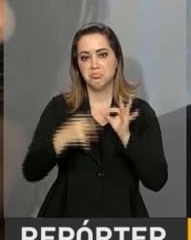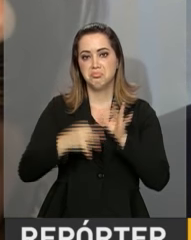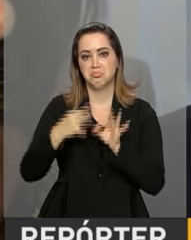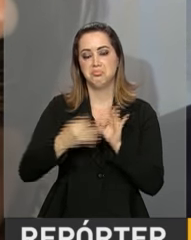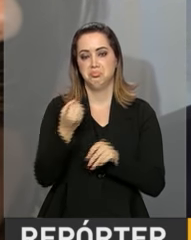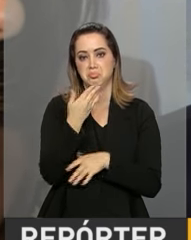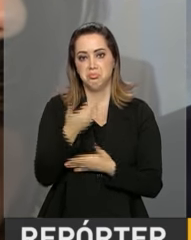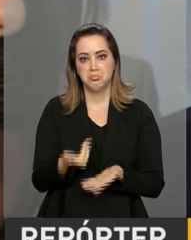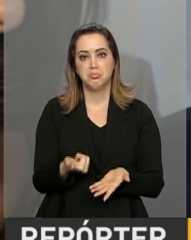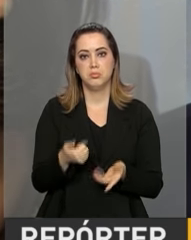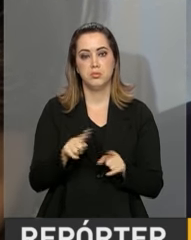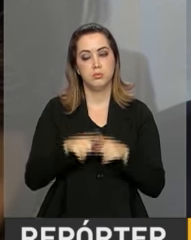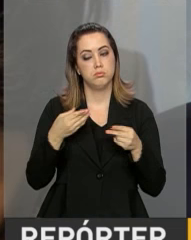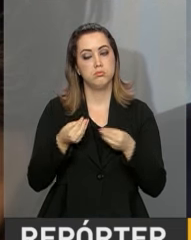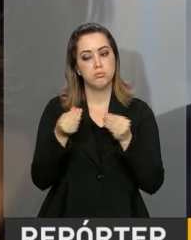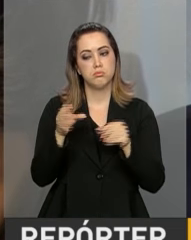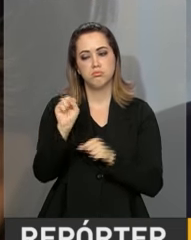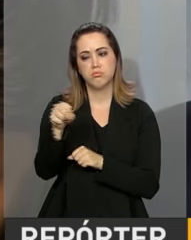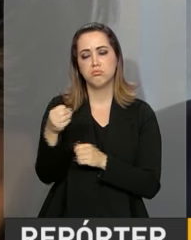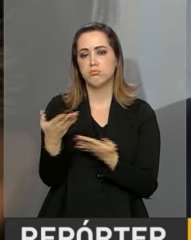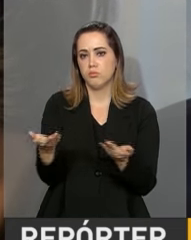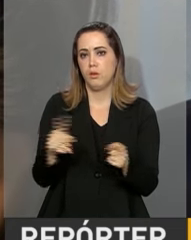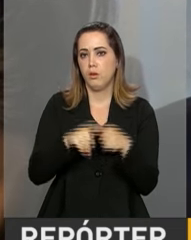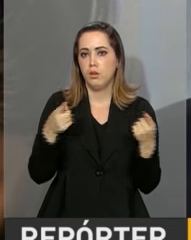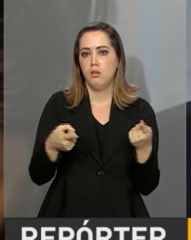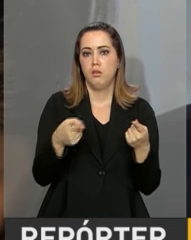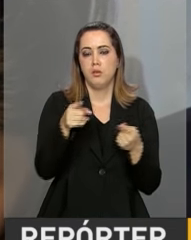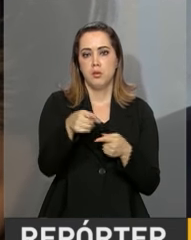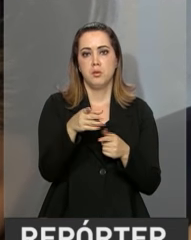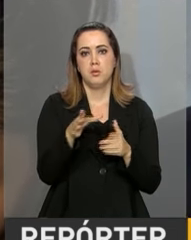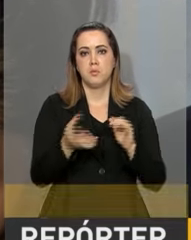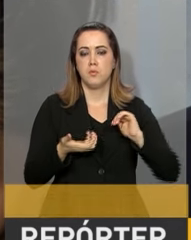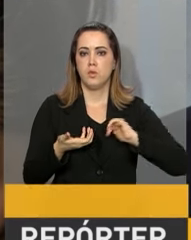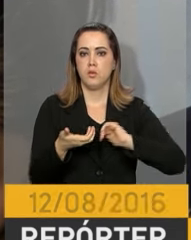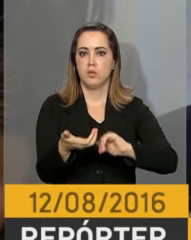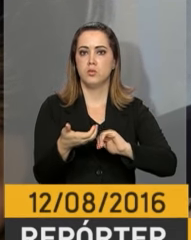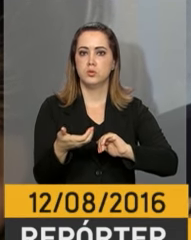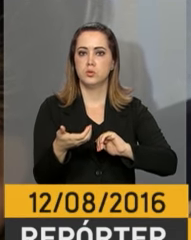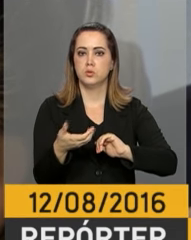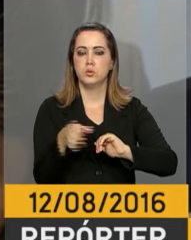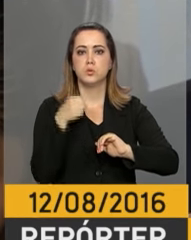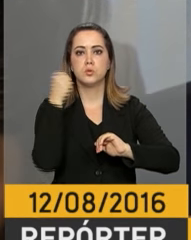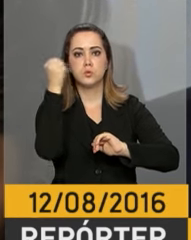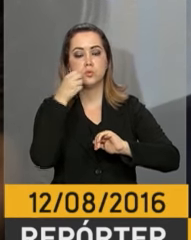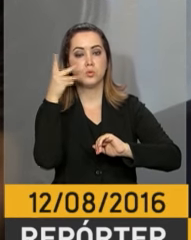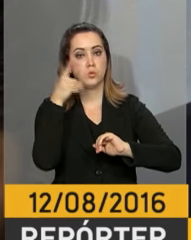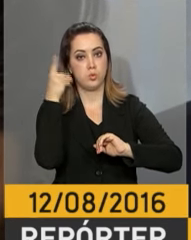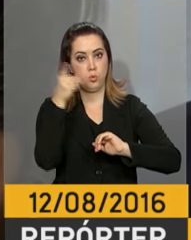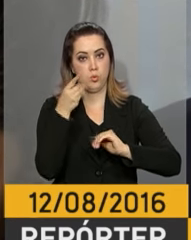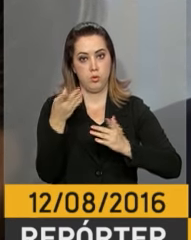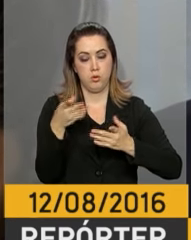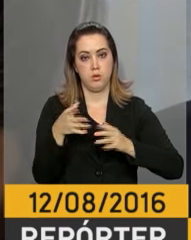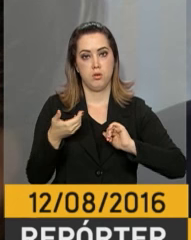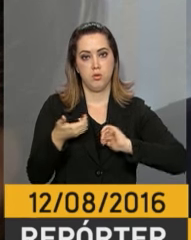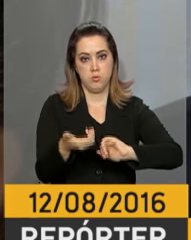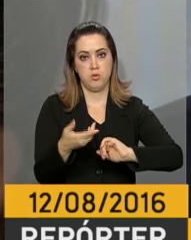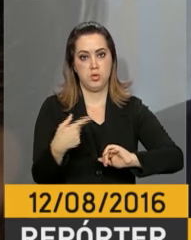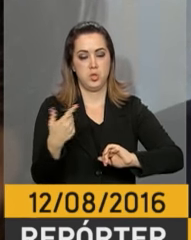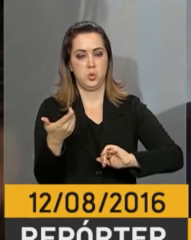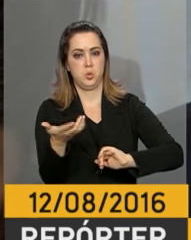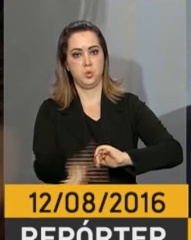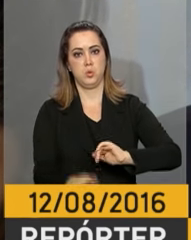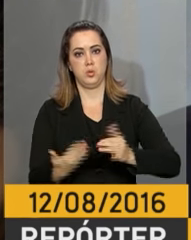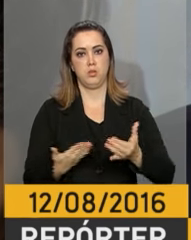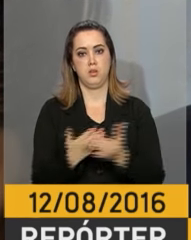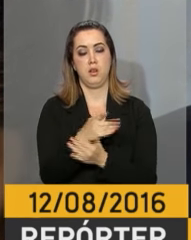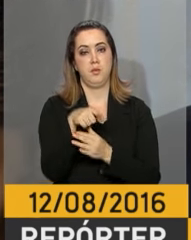atendemos esse pedido, mas na medida em que o Congresso não estava disposto a aprovar esta parcela que ajuda